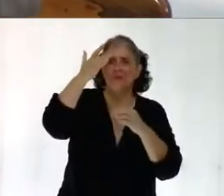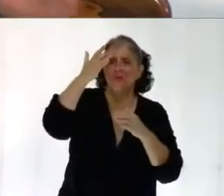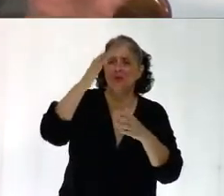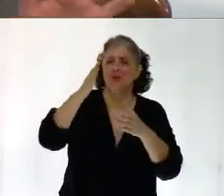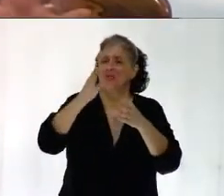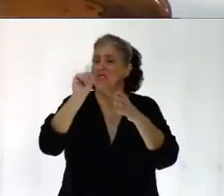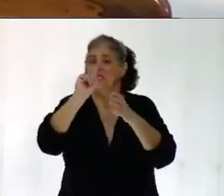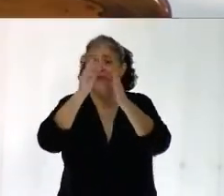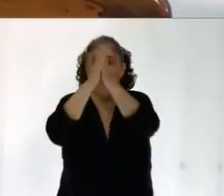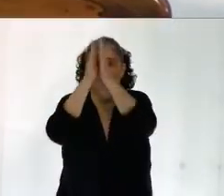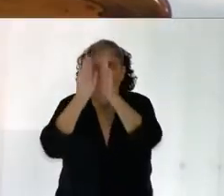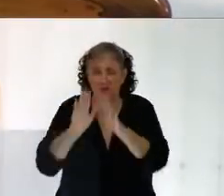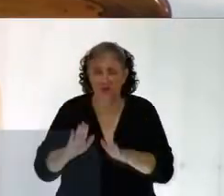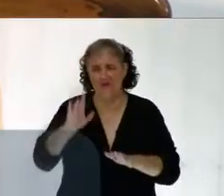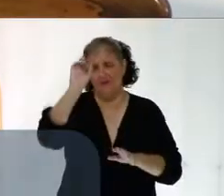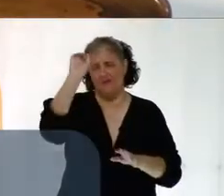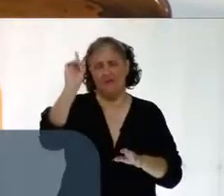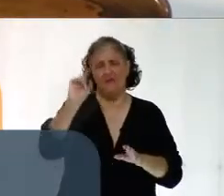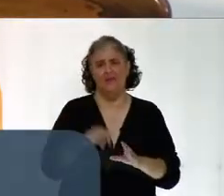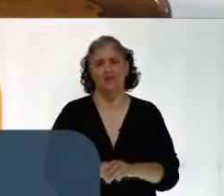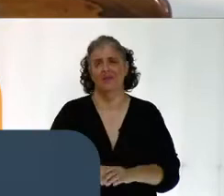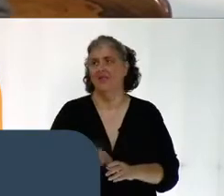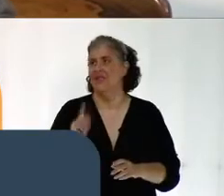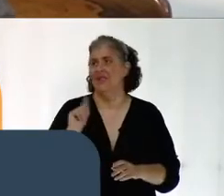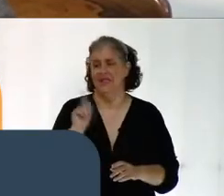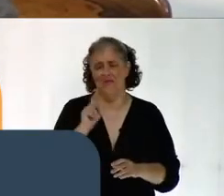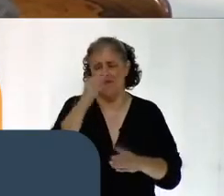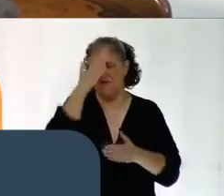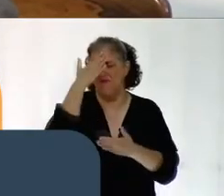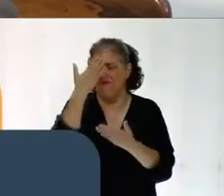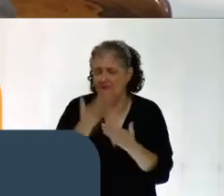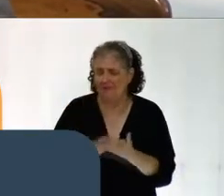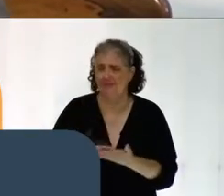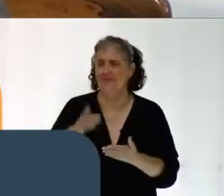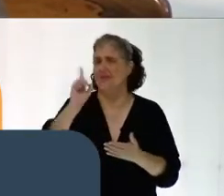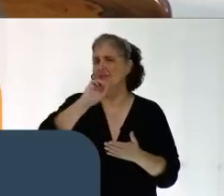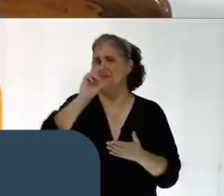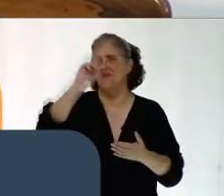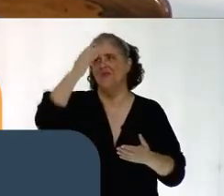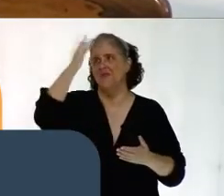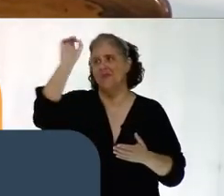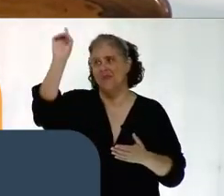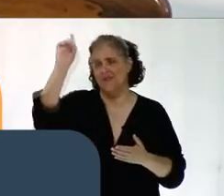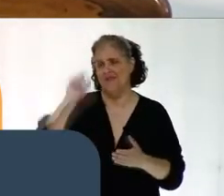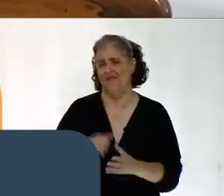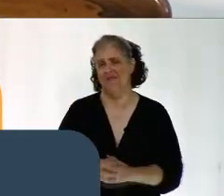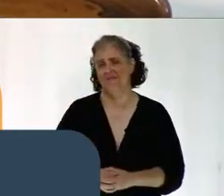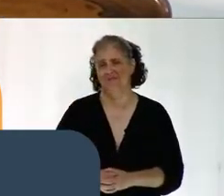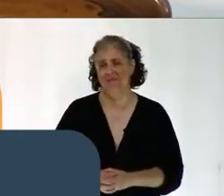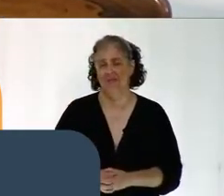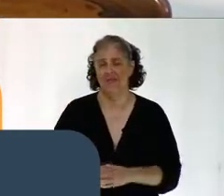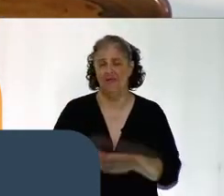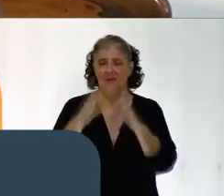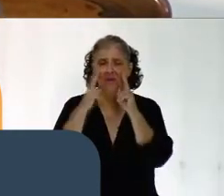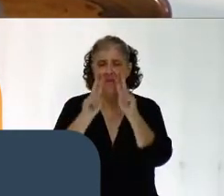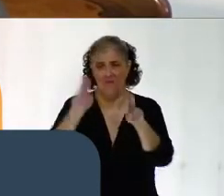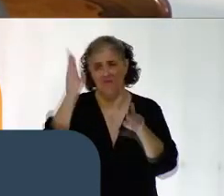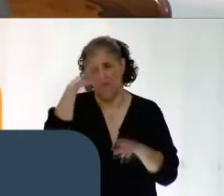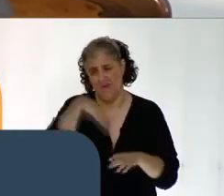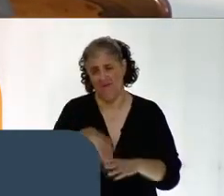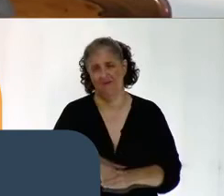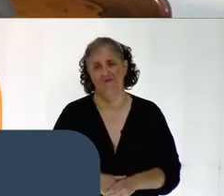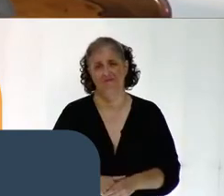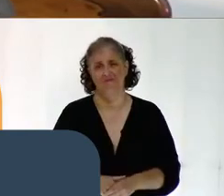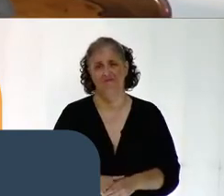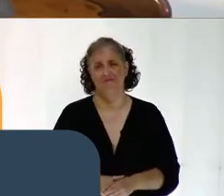confiança em muitas coisas e não confiam em deus assim muitos dão muitos testemunhos mas não dão